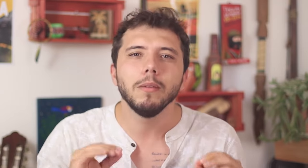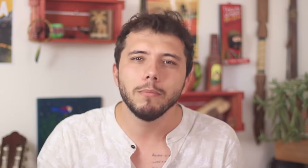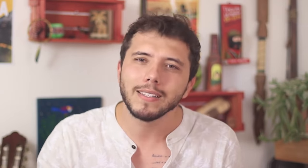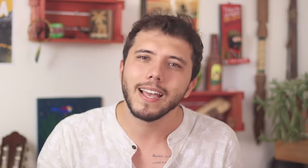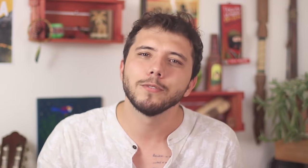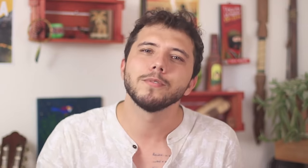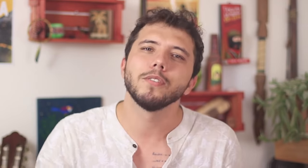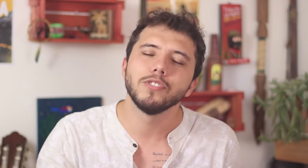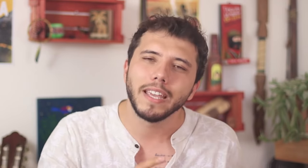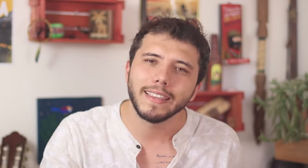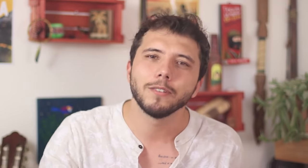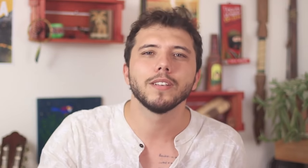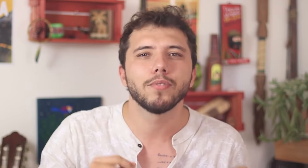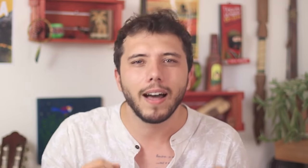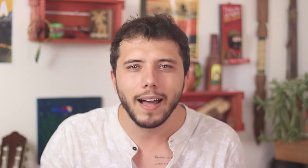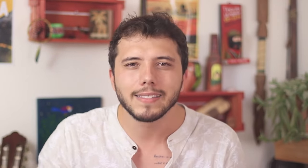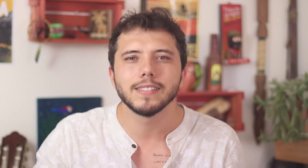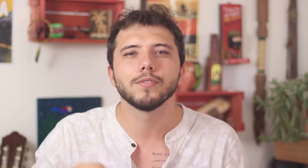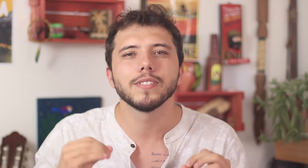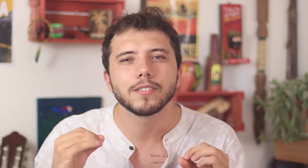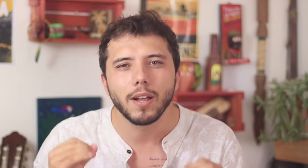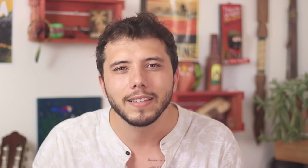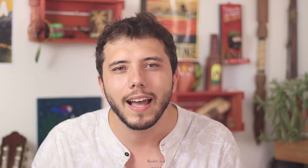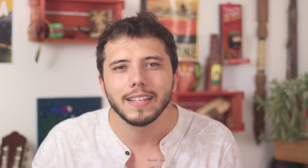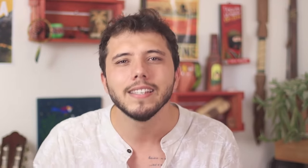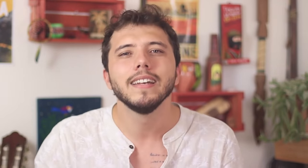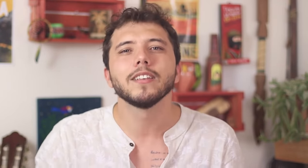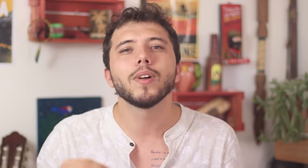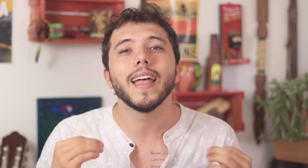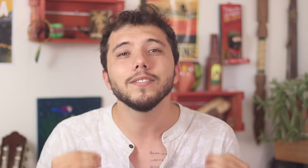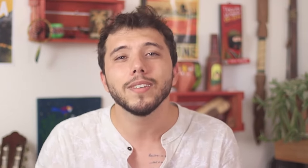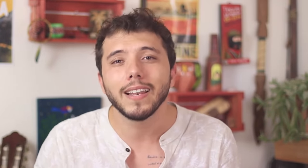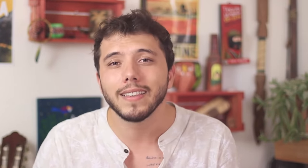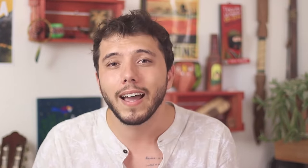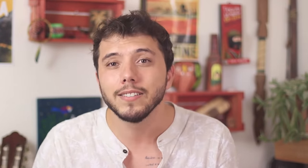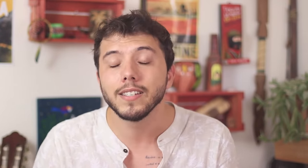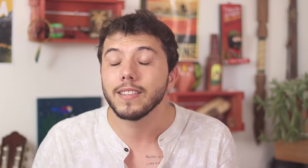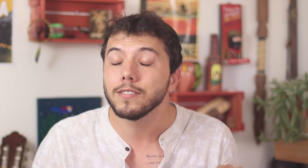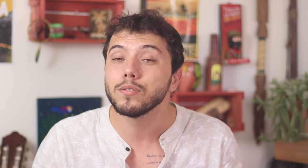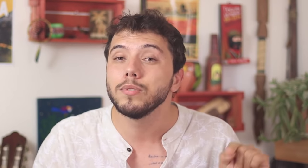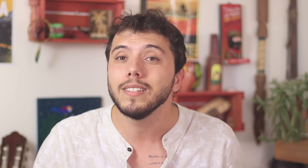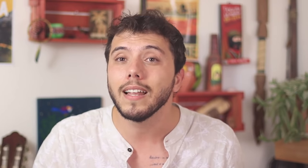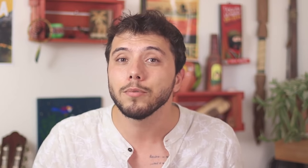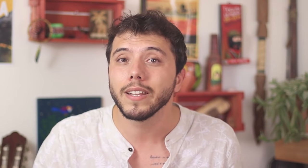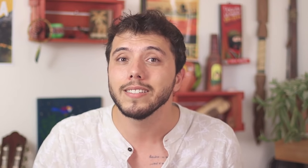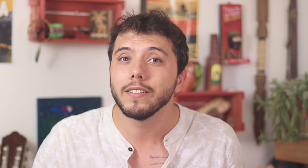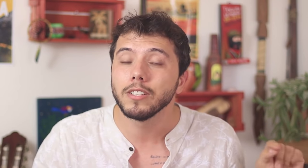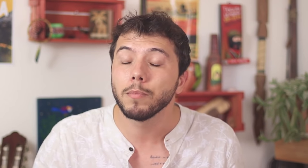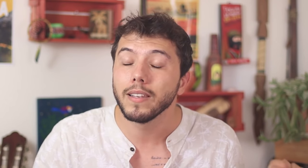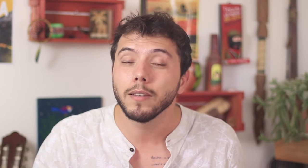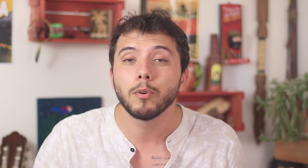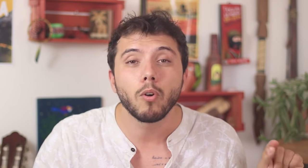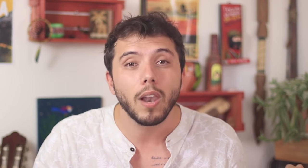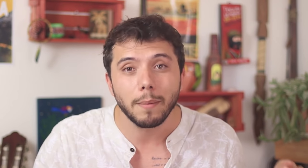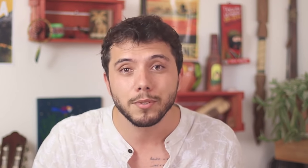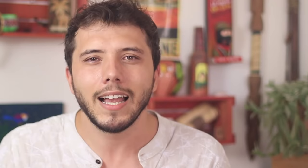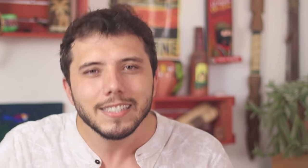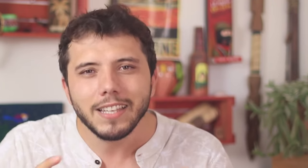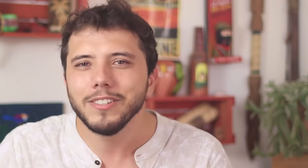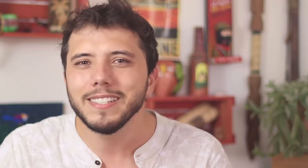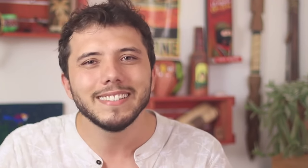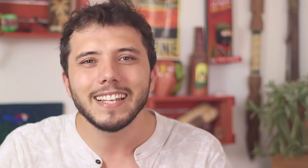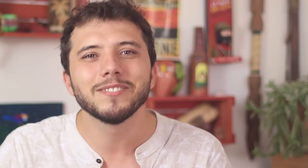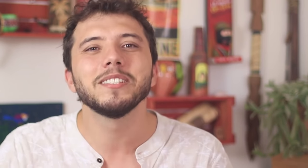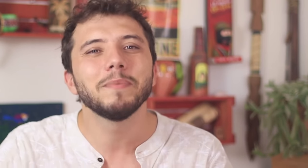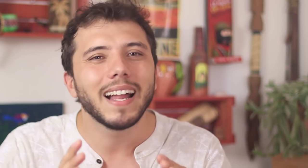que oprime baseado no seu gênero na sua raça na sua sexualidade na sua nacionalidade e que tá destruindo a natureza e levando o planeta para um